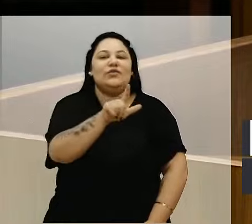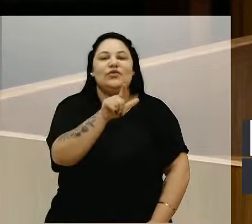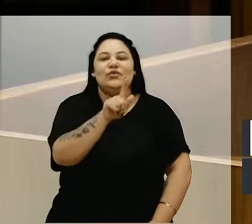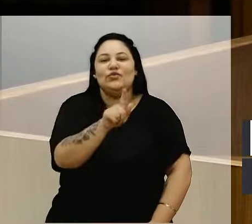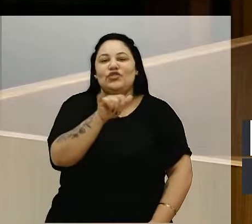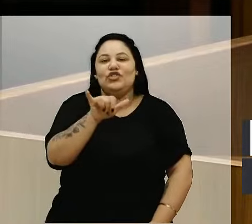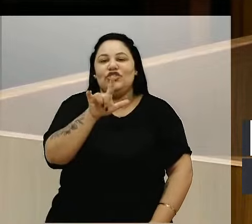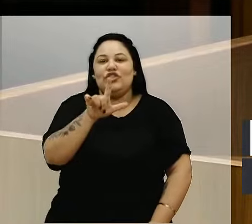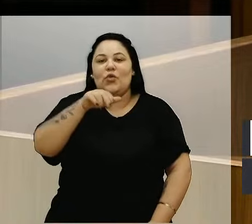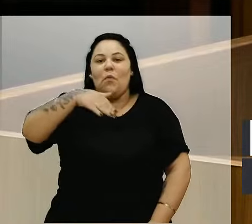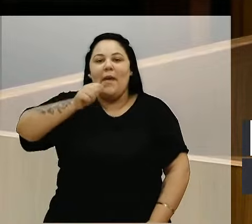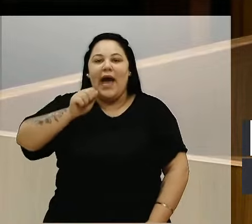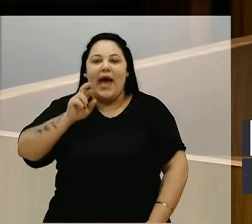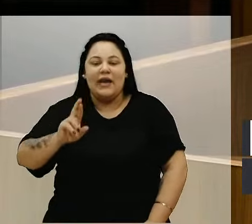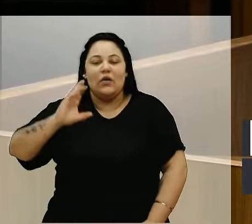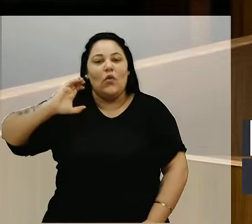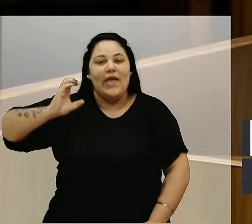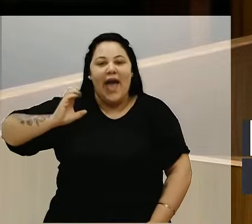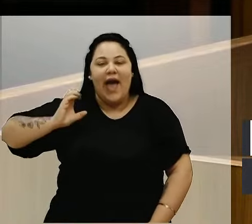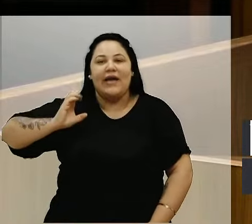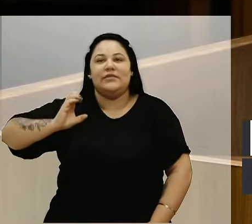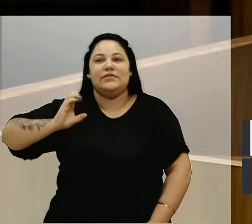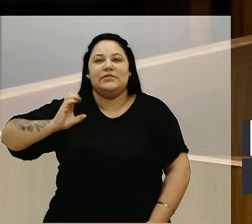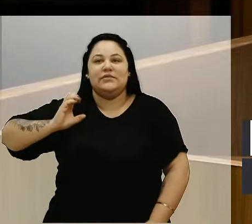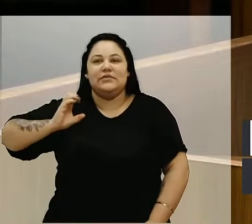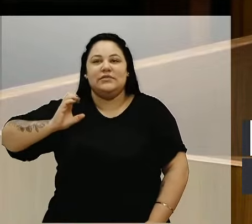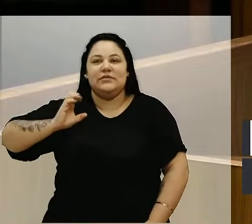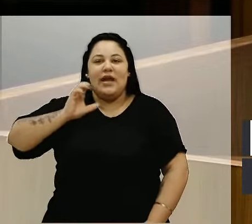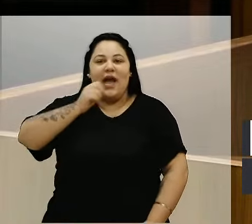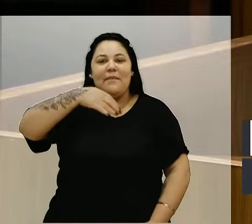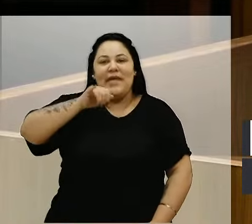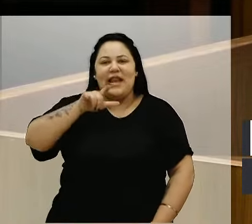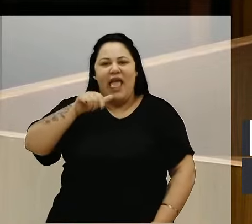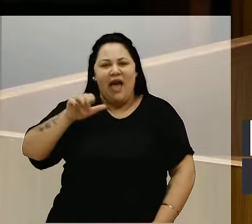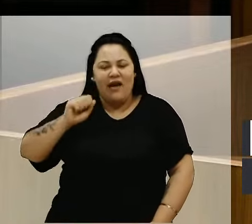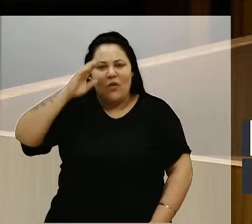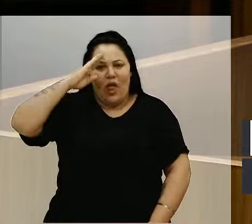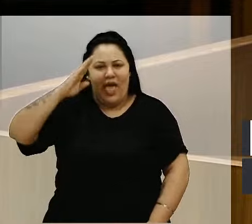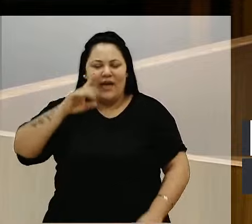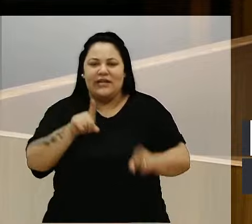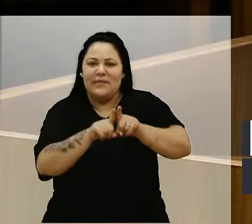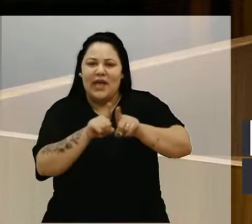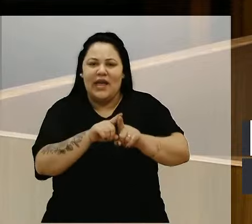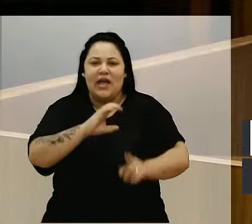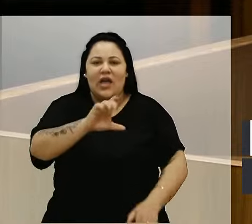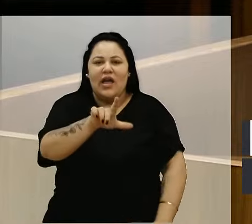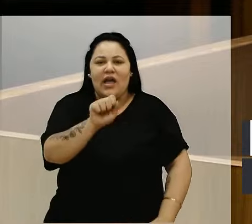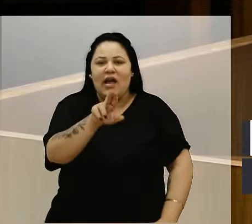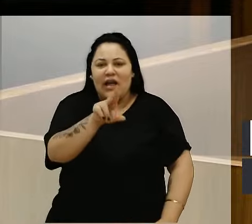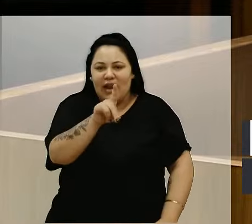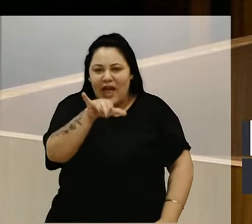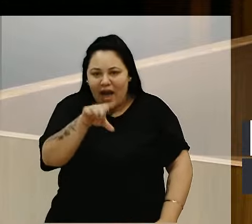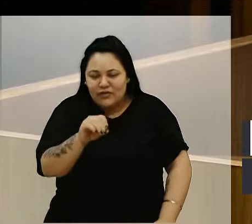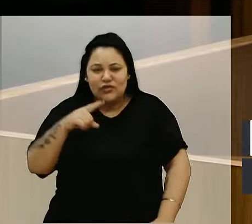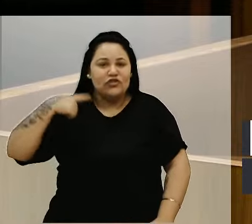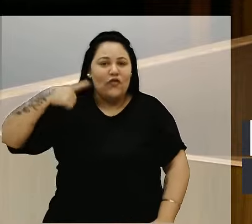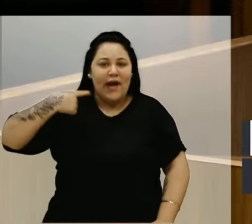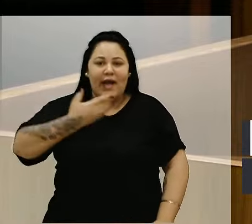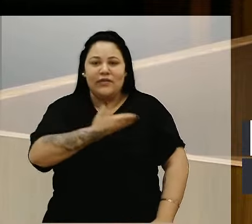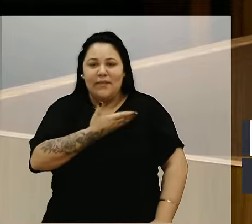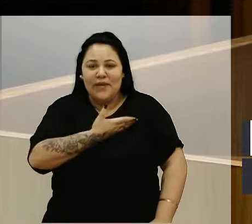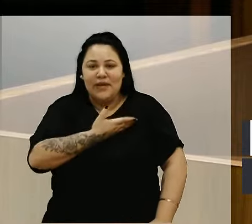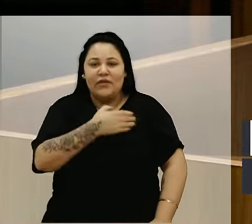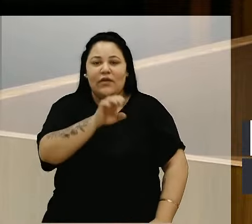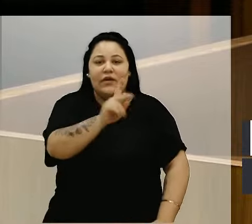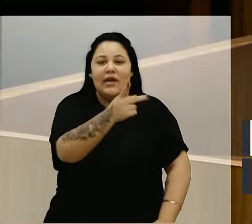cunhado. A Miriam Halber, sargento, colega. O Cláudio Teixeira, advogado e amigo.